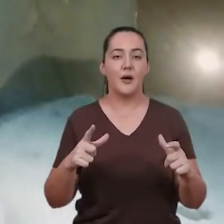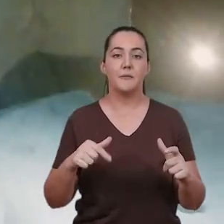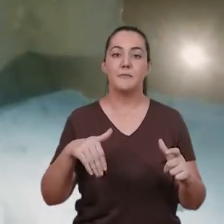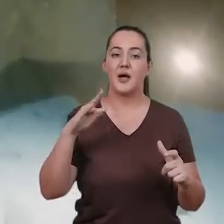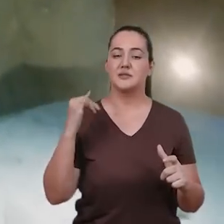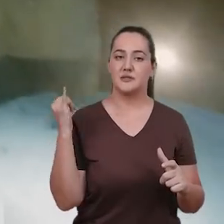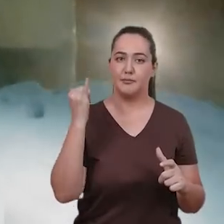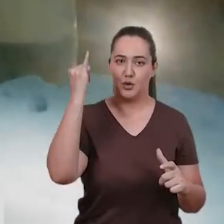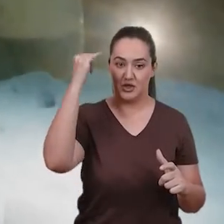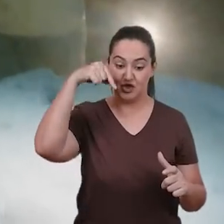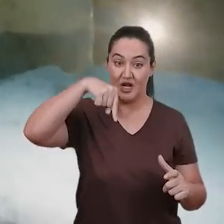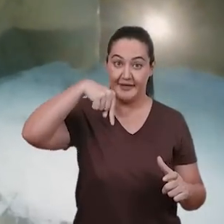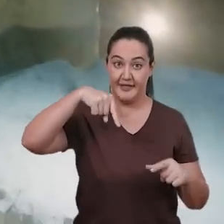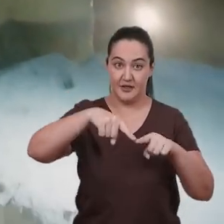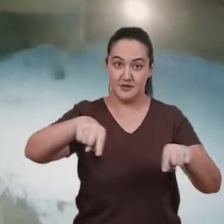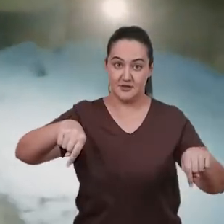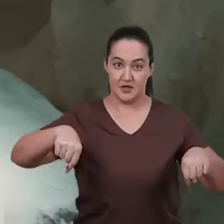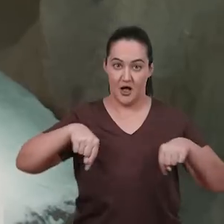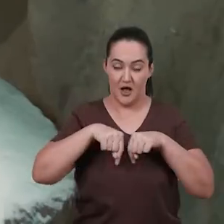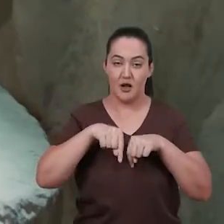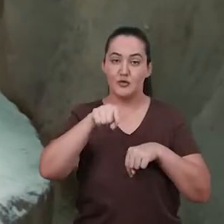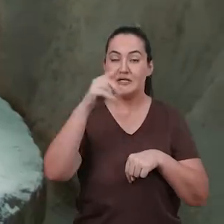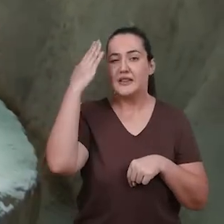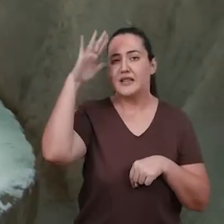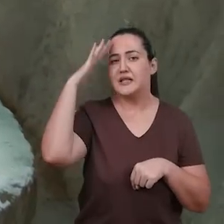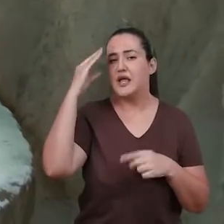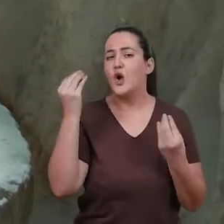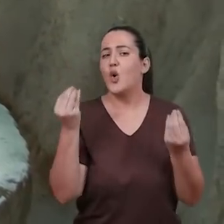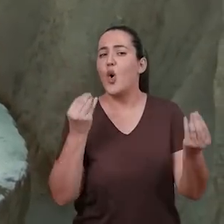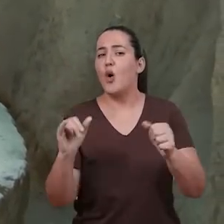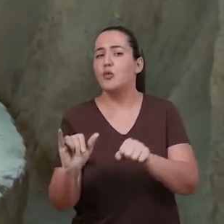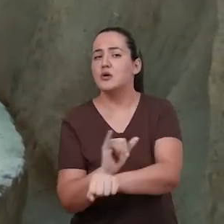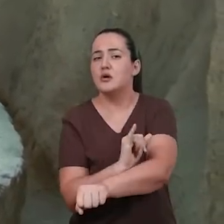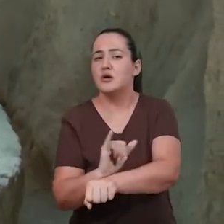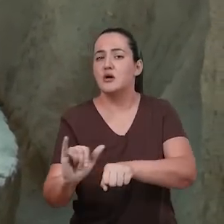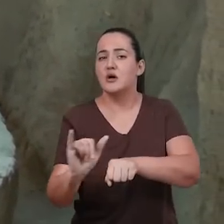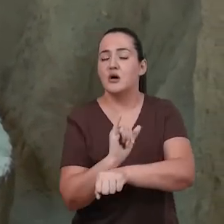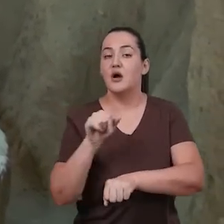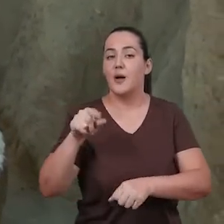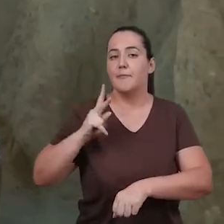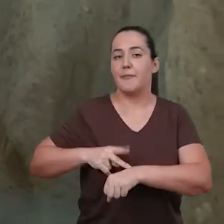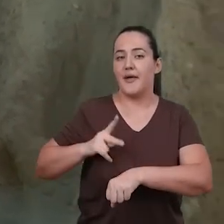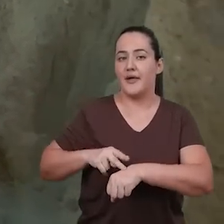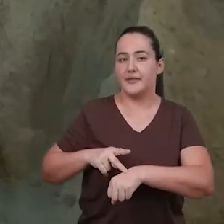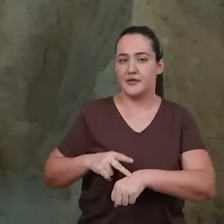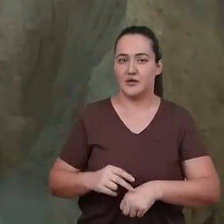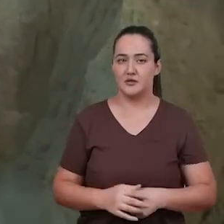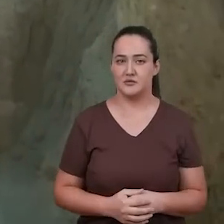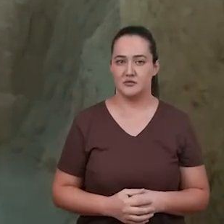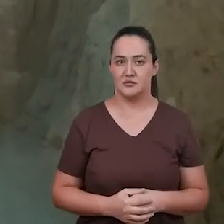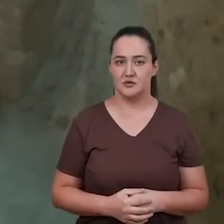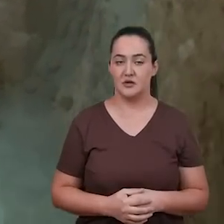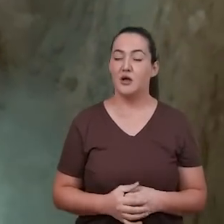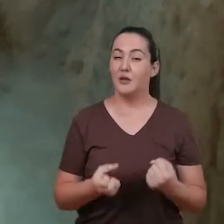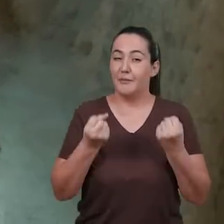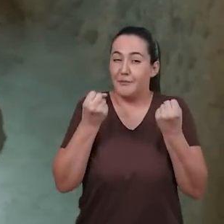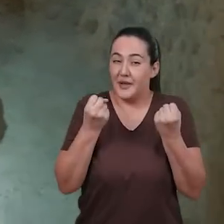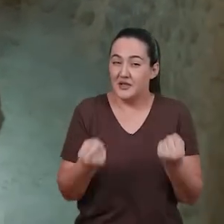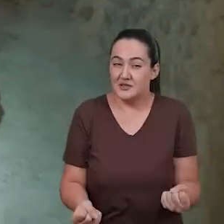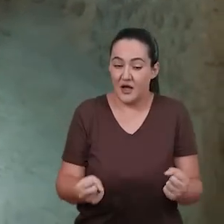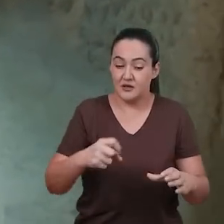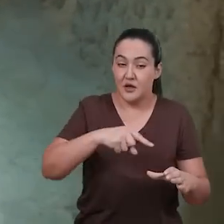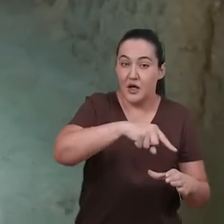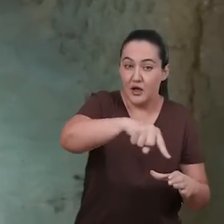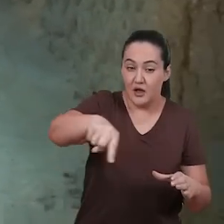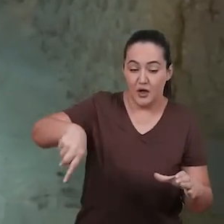mais importante desse lugar aqui, para você entender o dinamismo daquela época, é essa pedra que está aqui no chão. Uma pedra